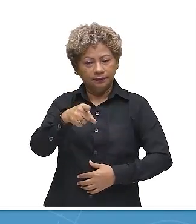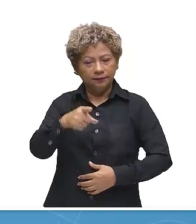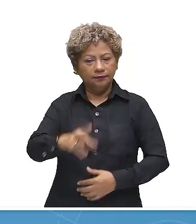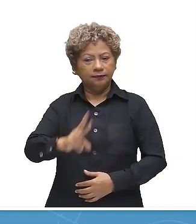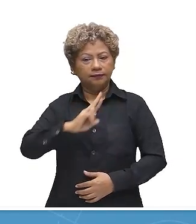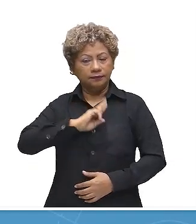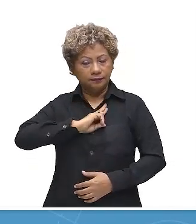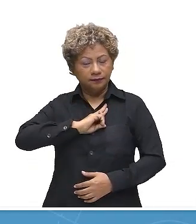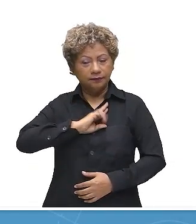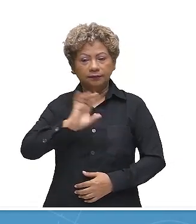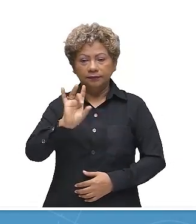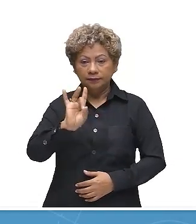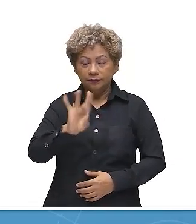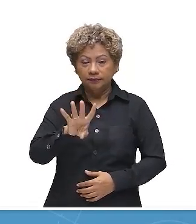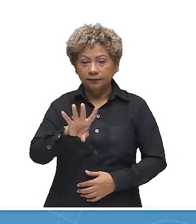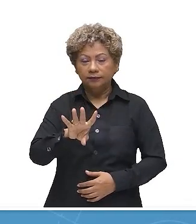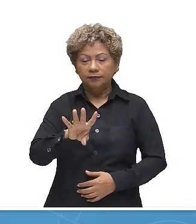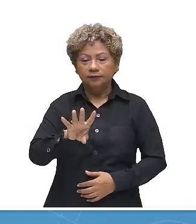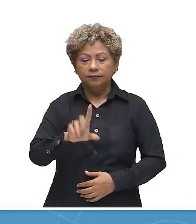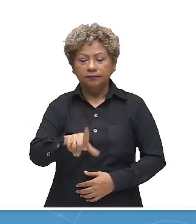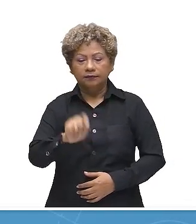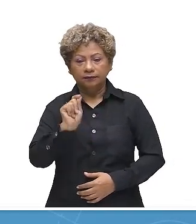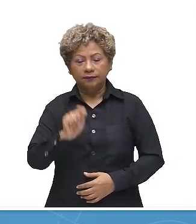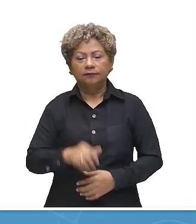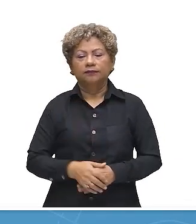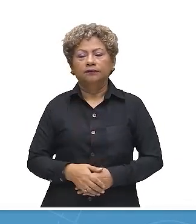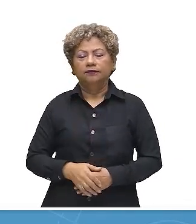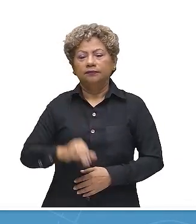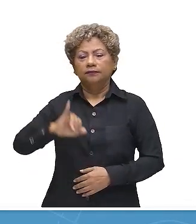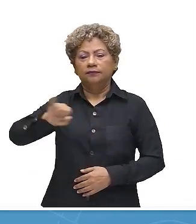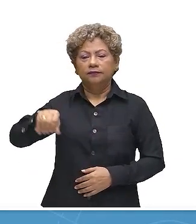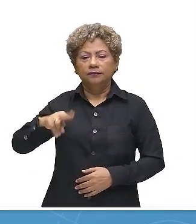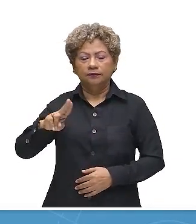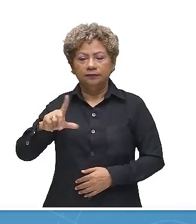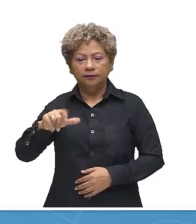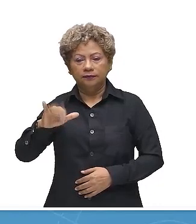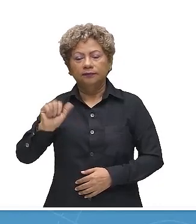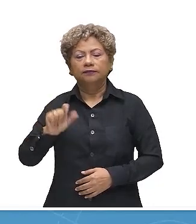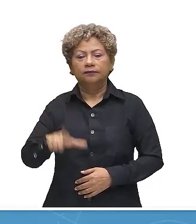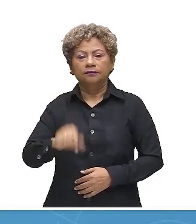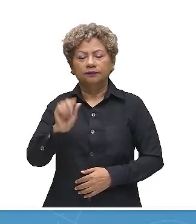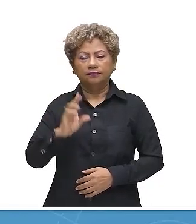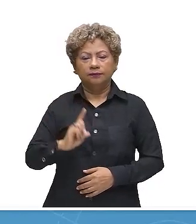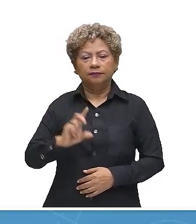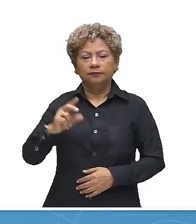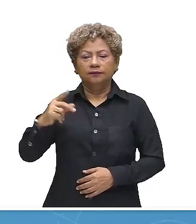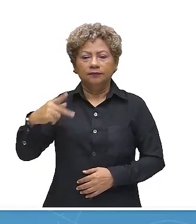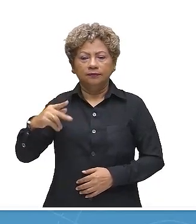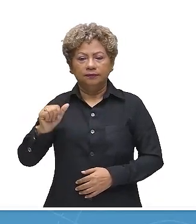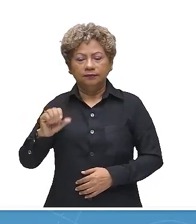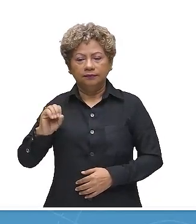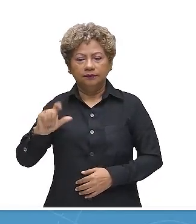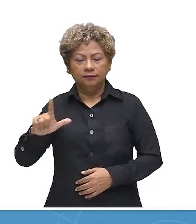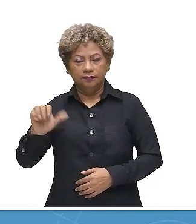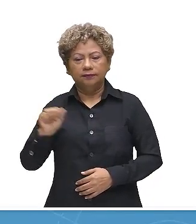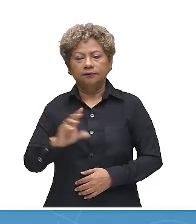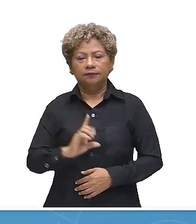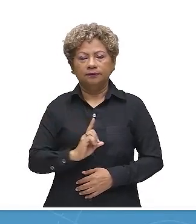as questões, hein? Maria Júlia, questão 1, letra D. Paola, letra D.